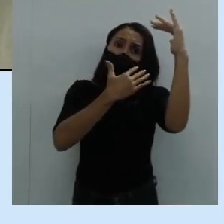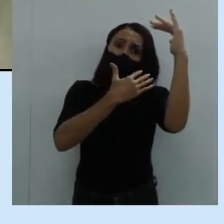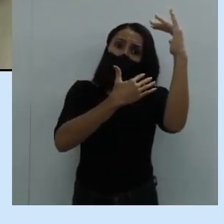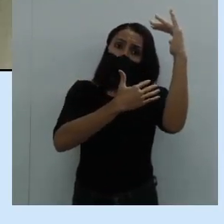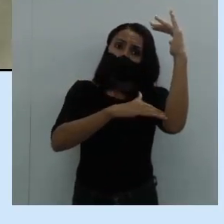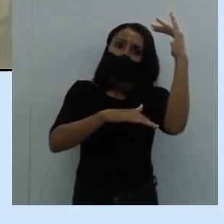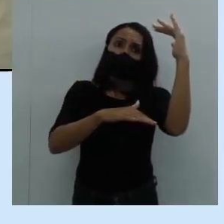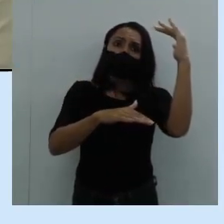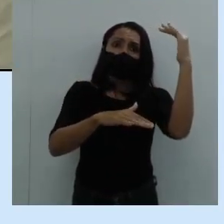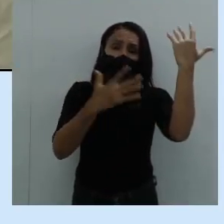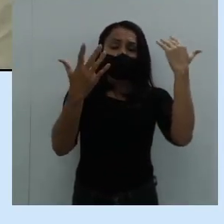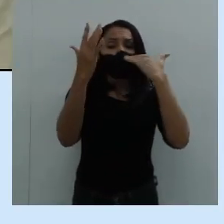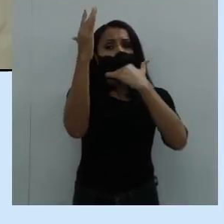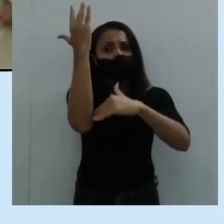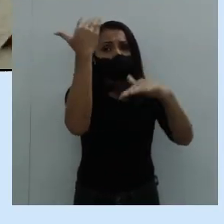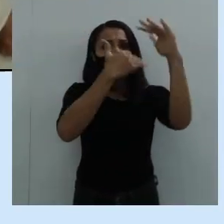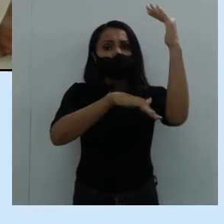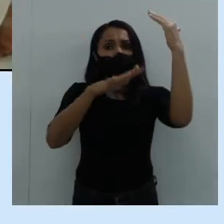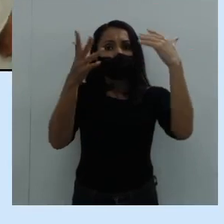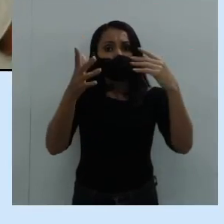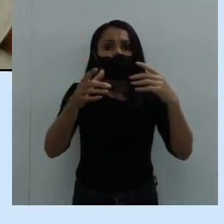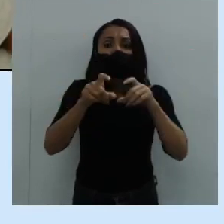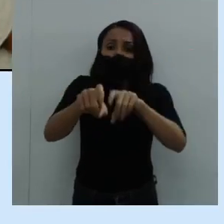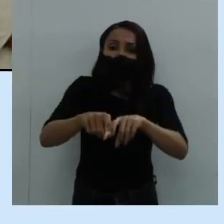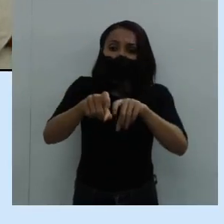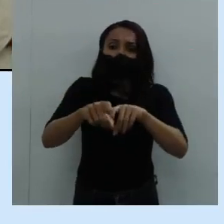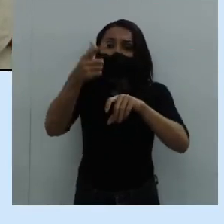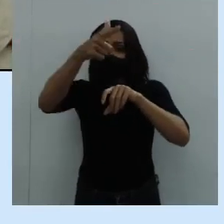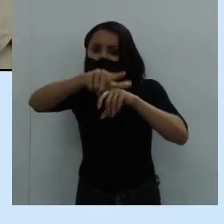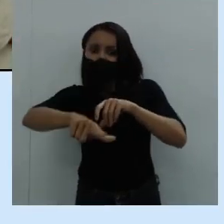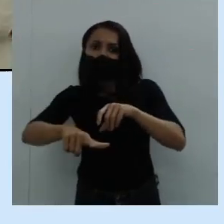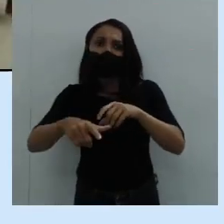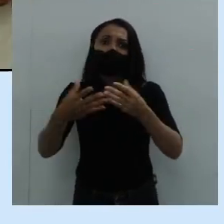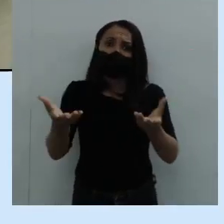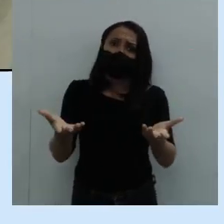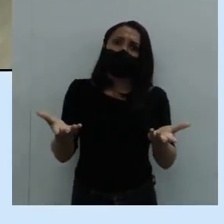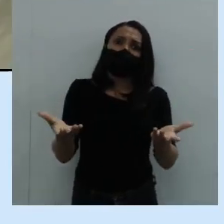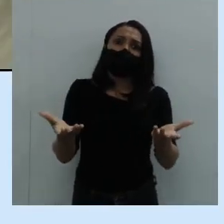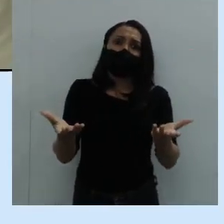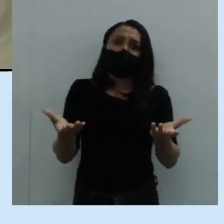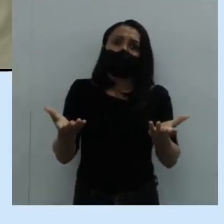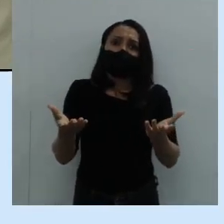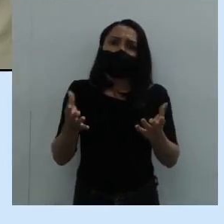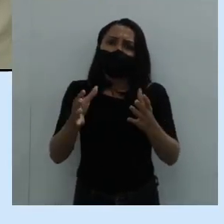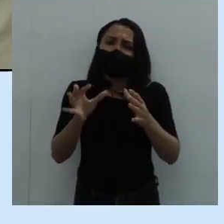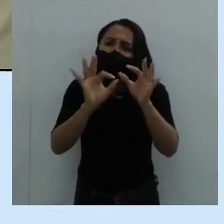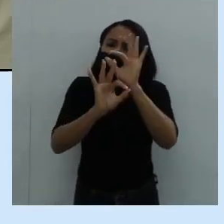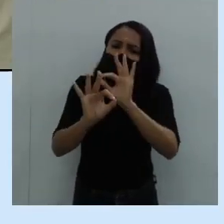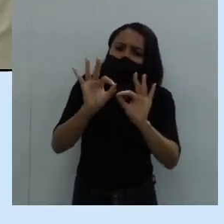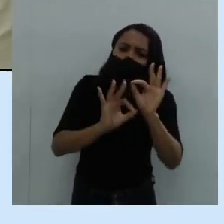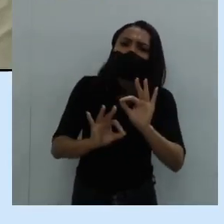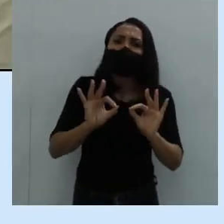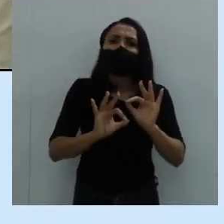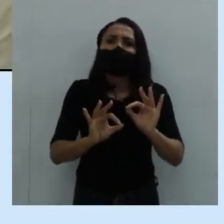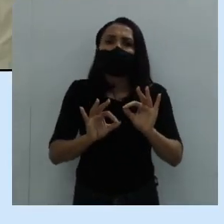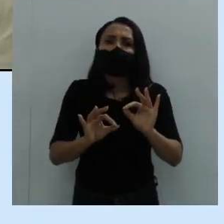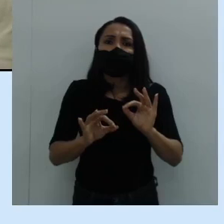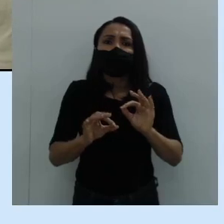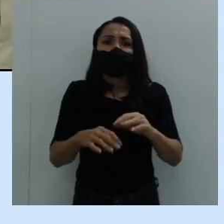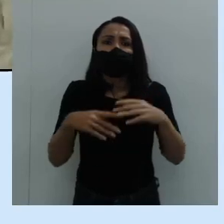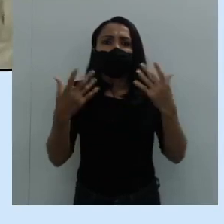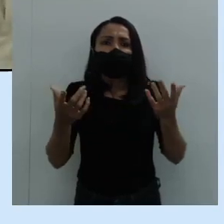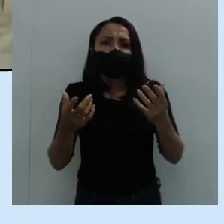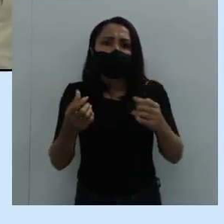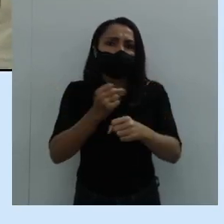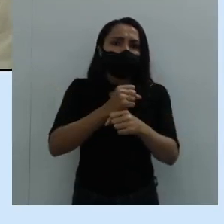ali tirando, ó, já coloca, já bota outra ali no lugar, né? Faz lá uma logística para que se possa daqui, digamos, a 5 anos ou a